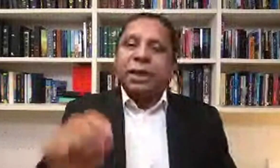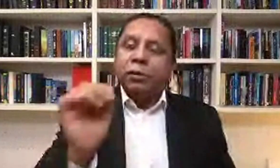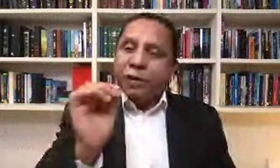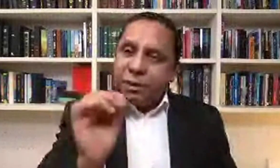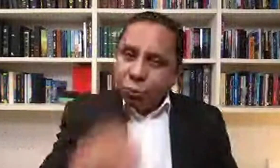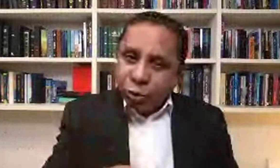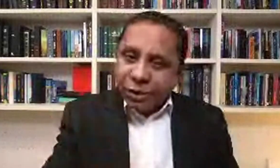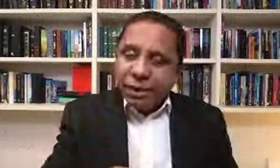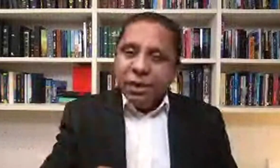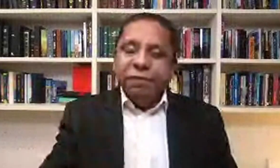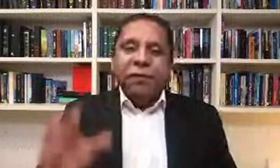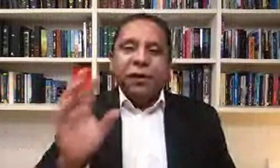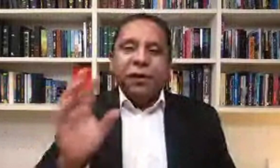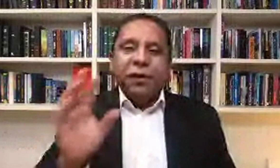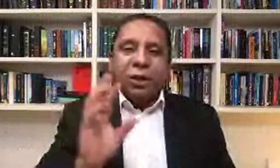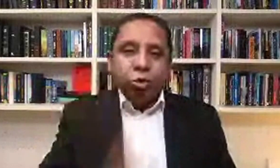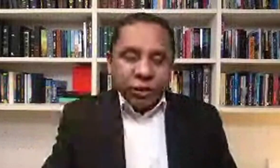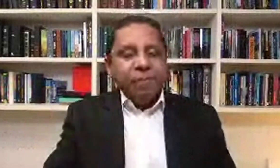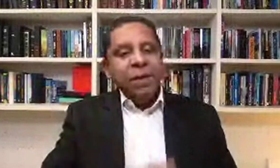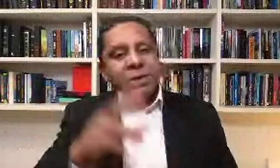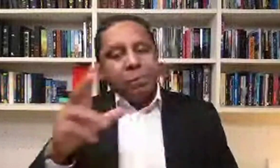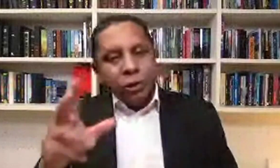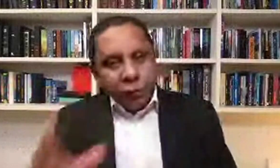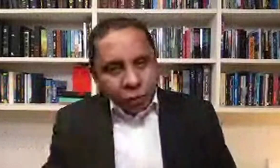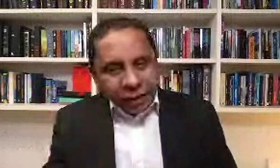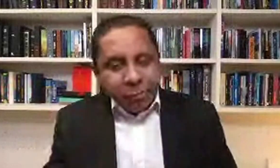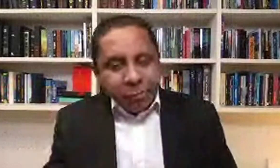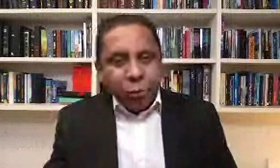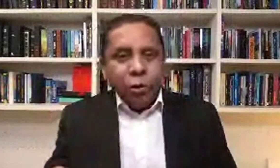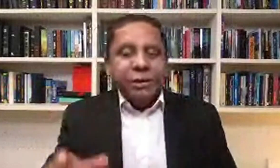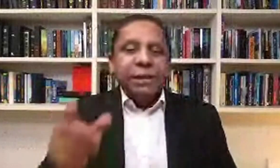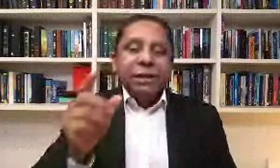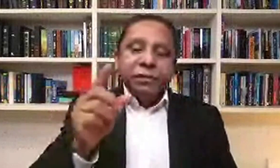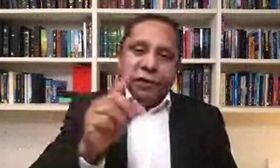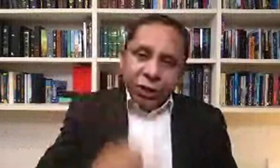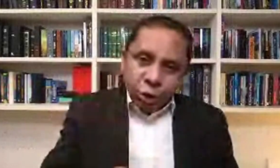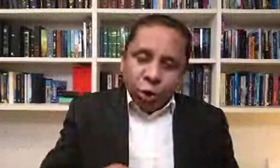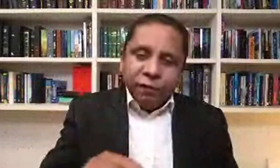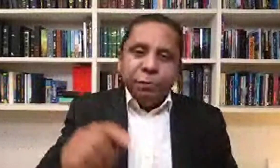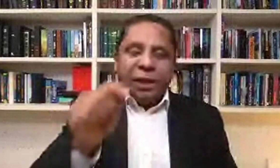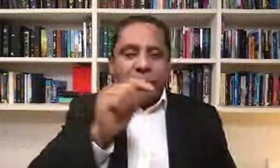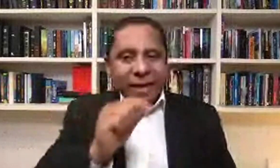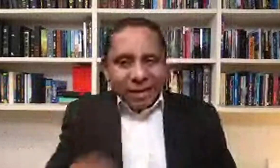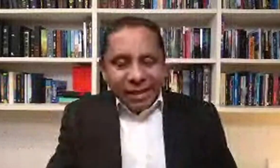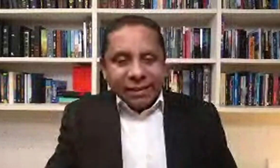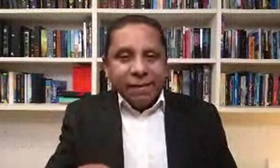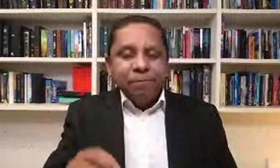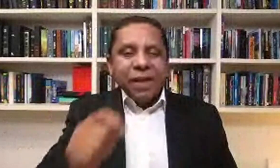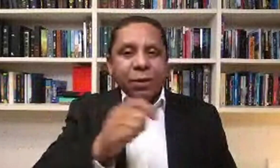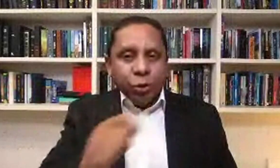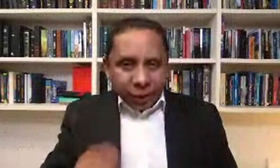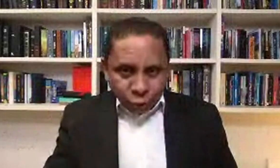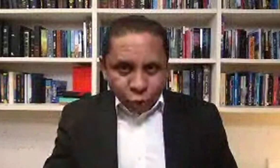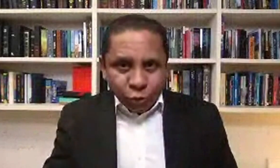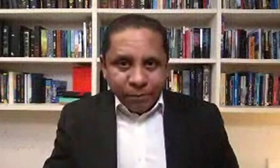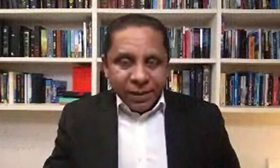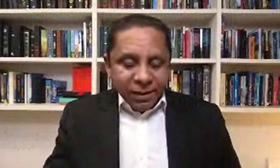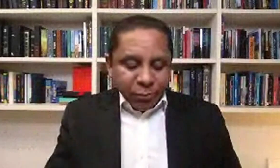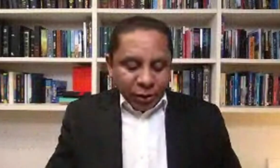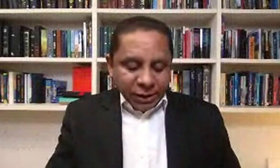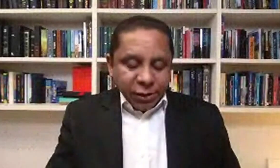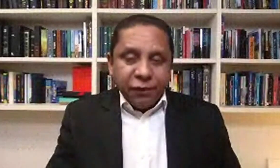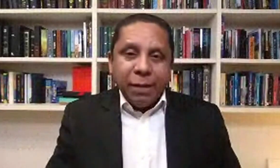gravado, está no Facebook, vai ficar à sua disposição. Você pode voltar depois, ver de novo, pegar uma caneta, anotar